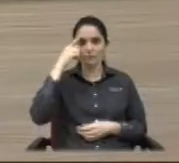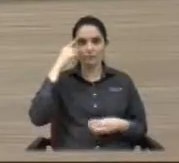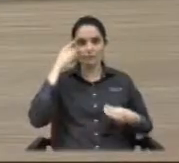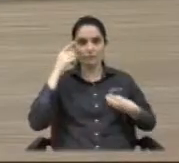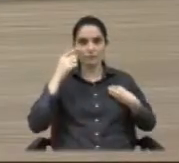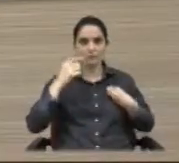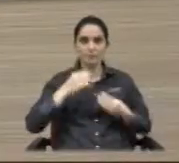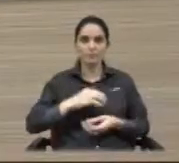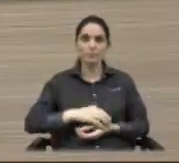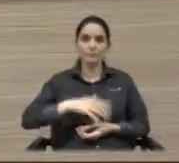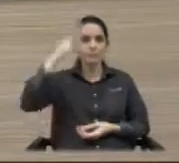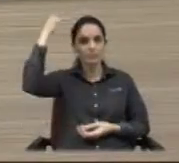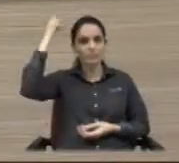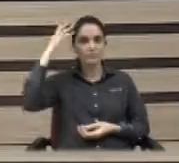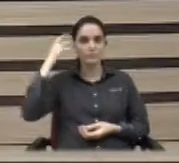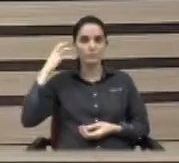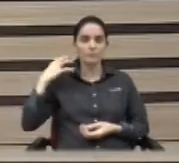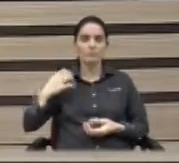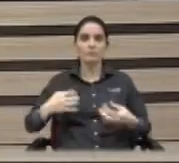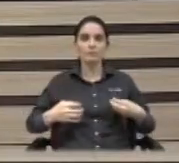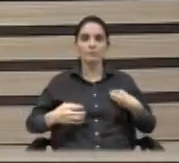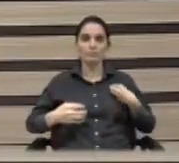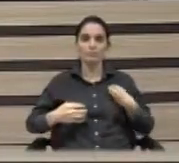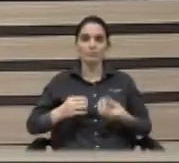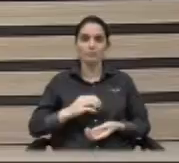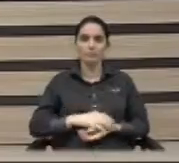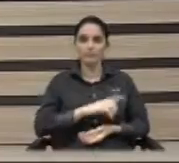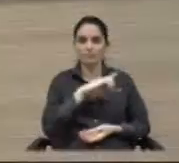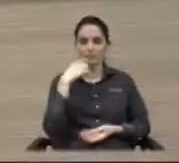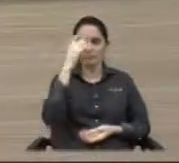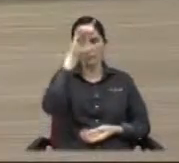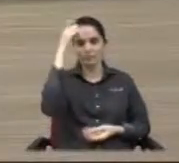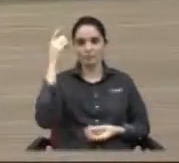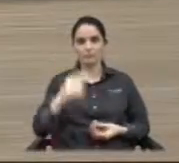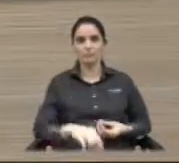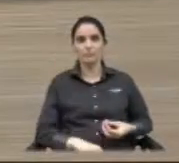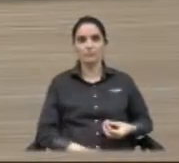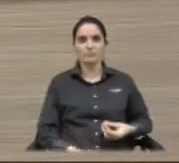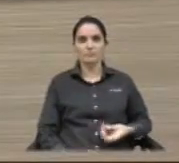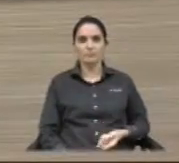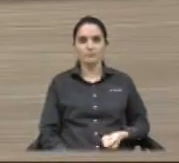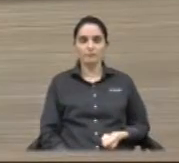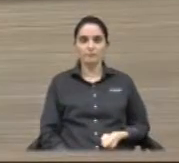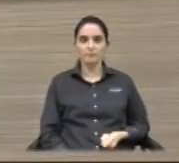Presente. Lubogo. Presente. Luizinho da Casa Quil.